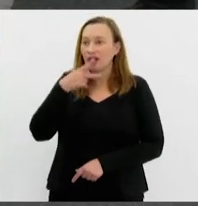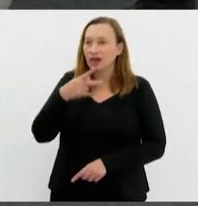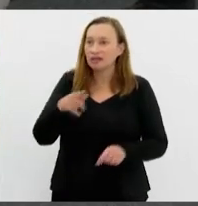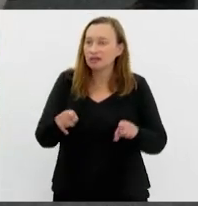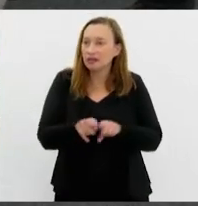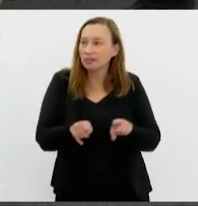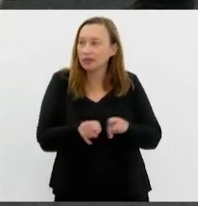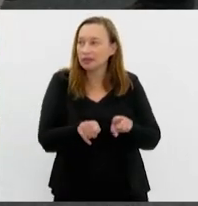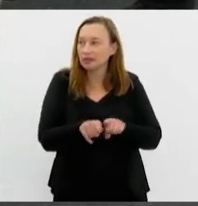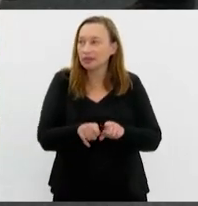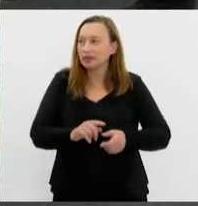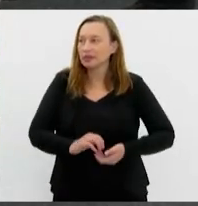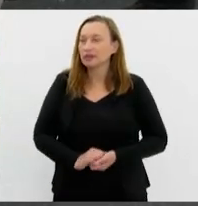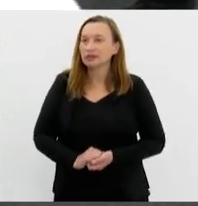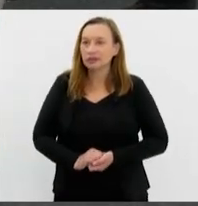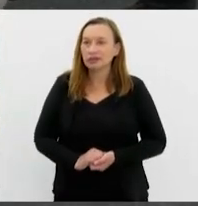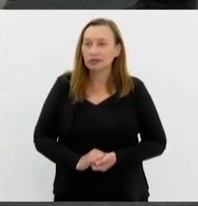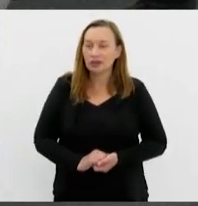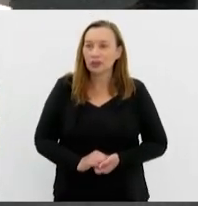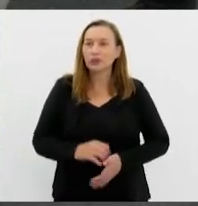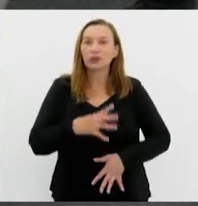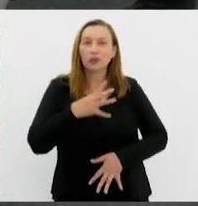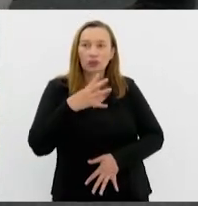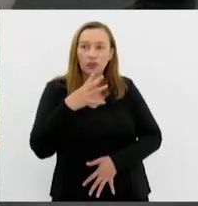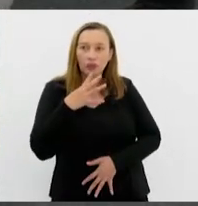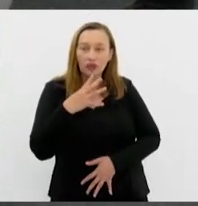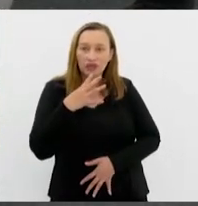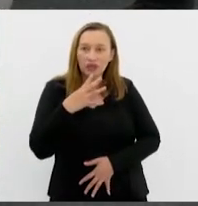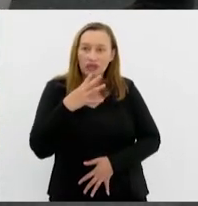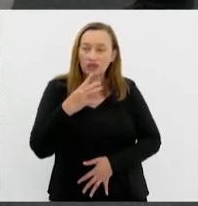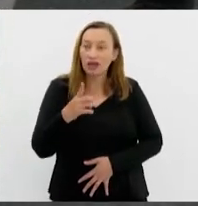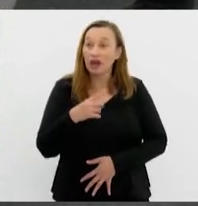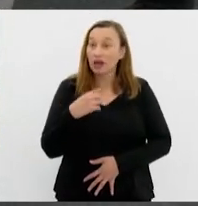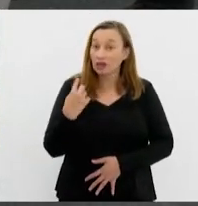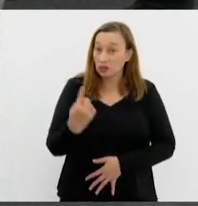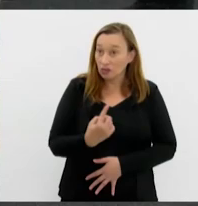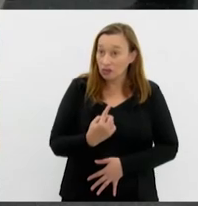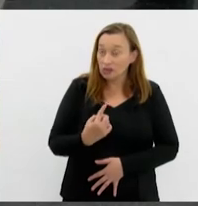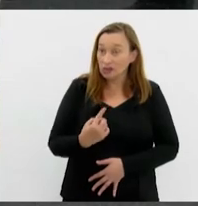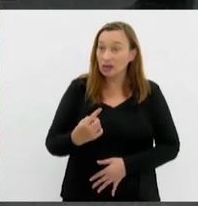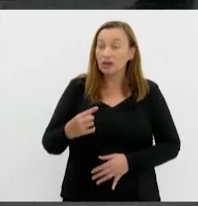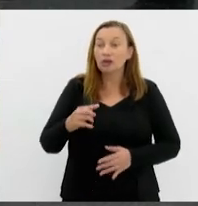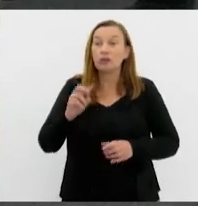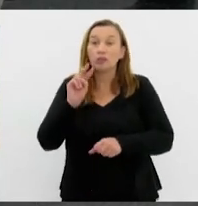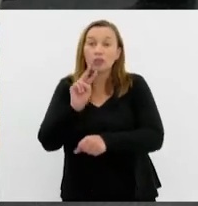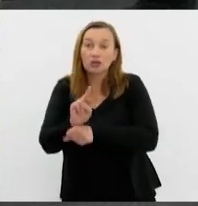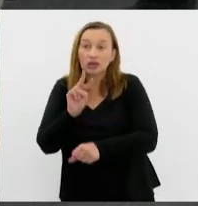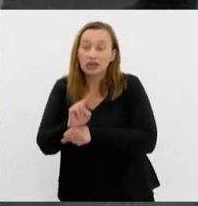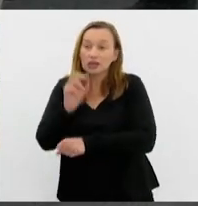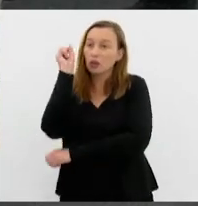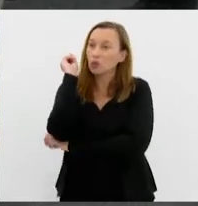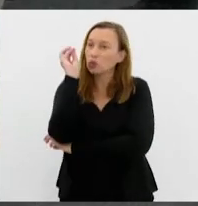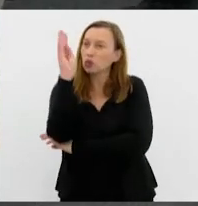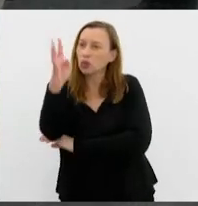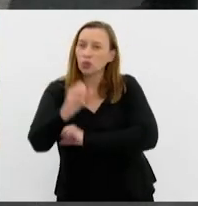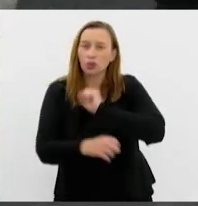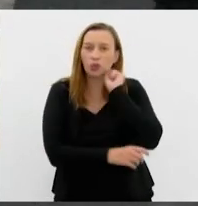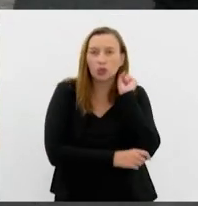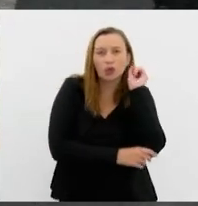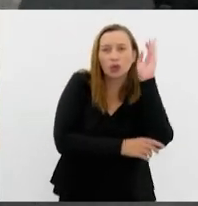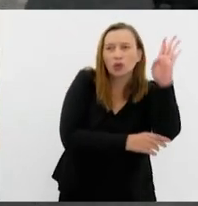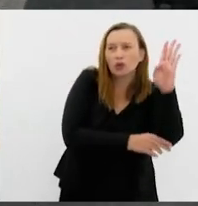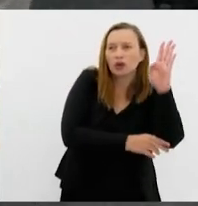nossa vocação para a produção do conhecimento, a nossa vocação na preservação do meio ambiente, a nossa vocação em